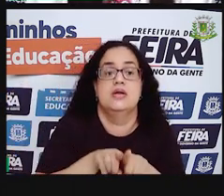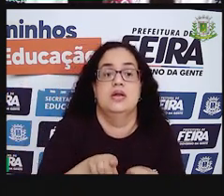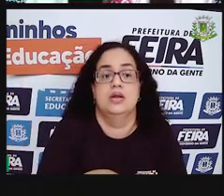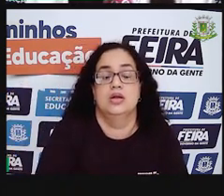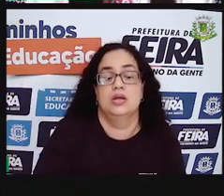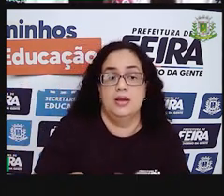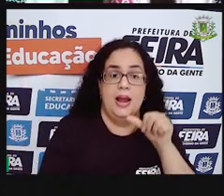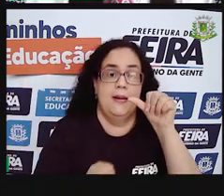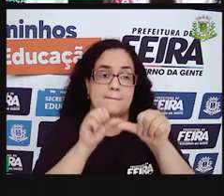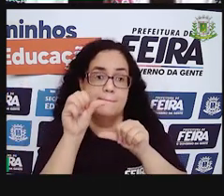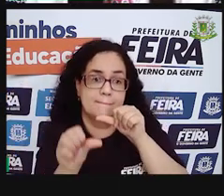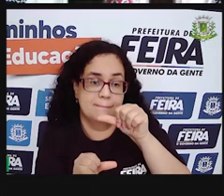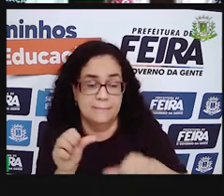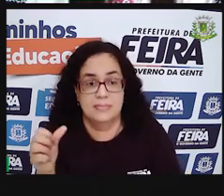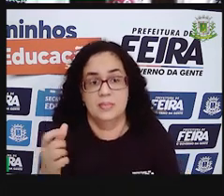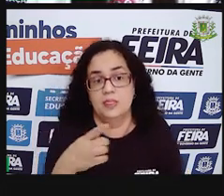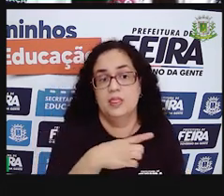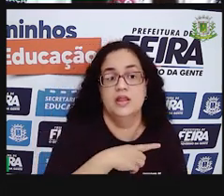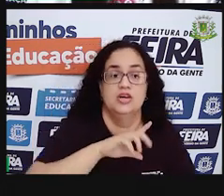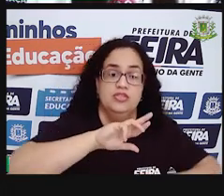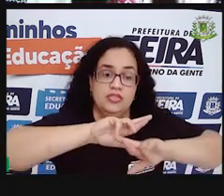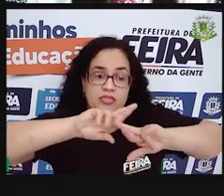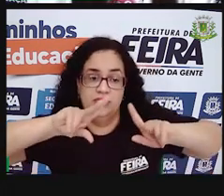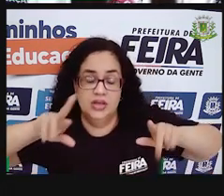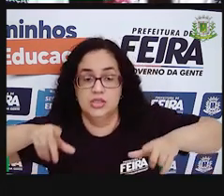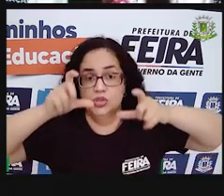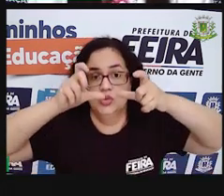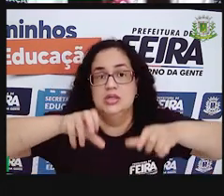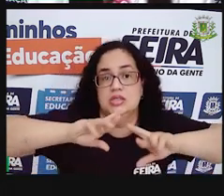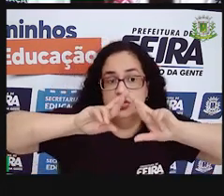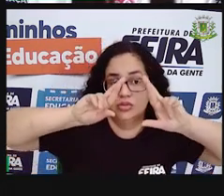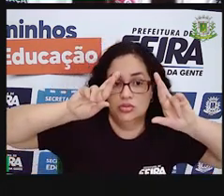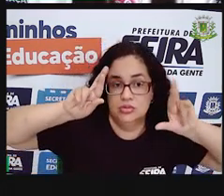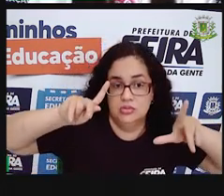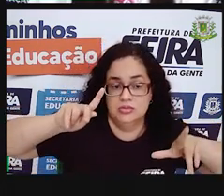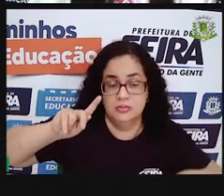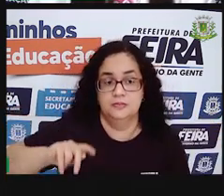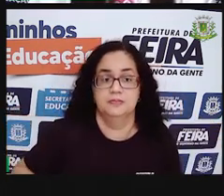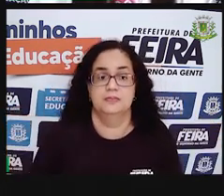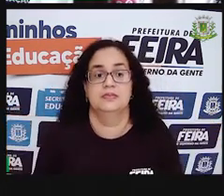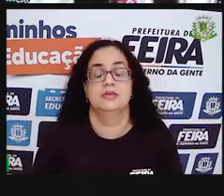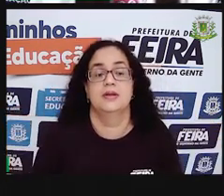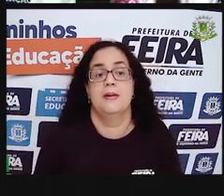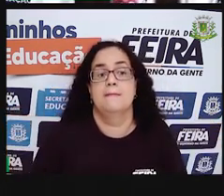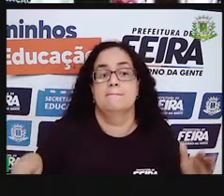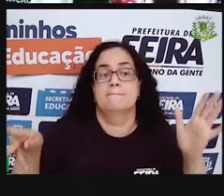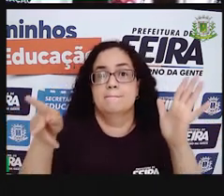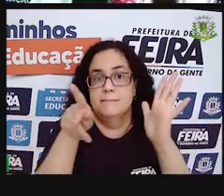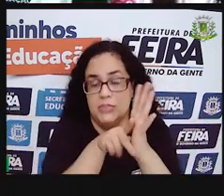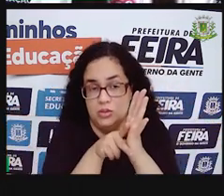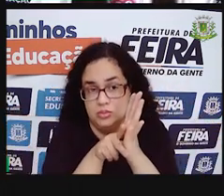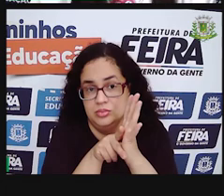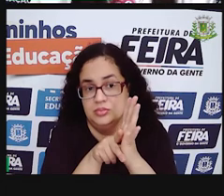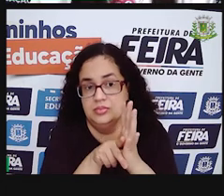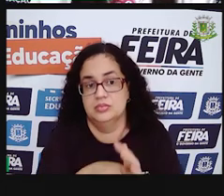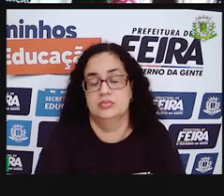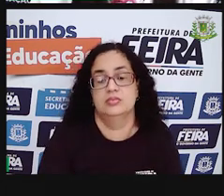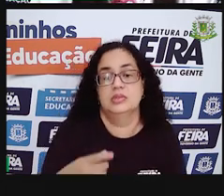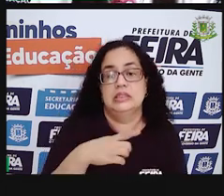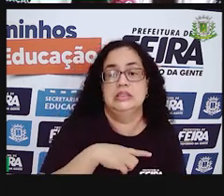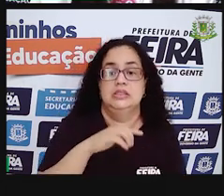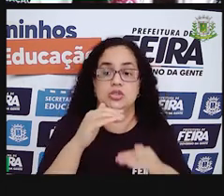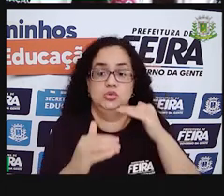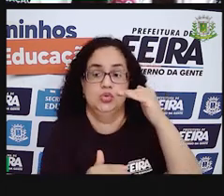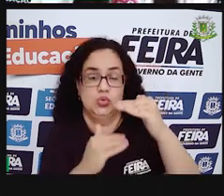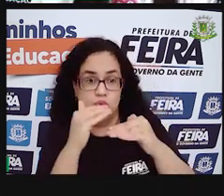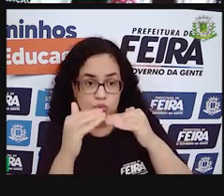serem nômades, por habitarem em diversos lugares diferentes e por ter essa propriedade, né, de se